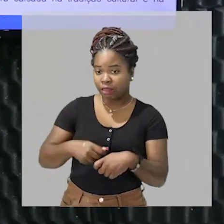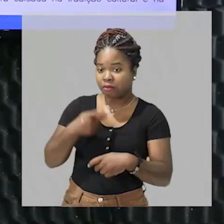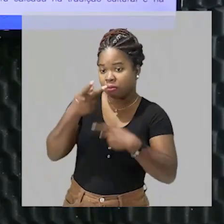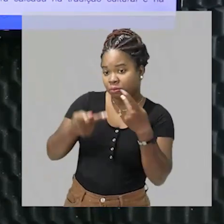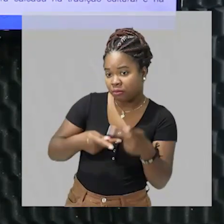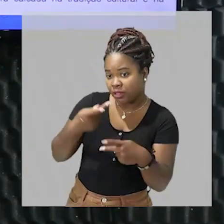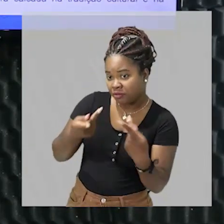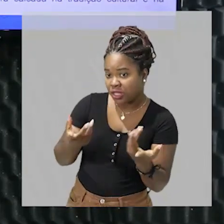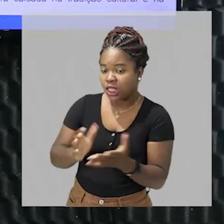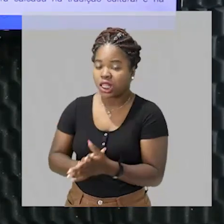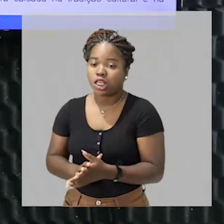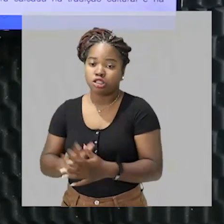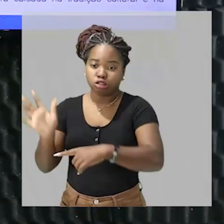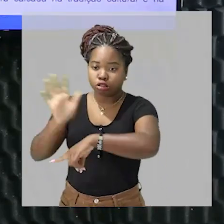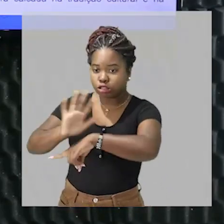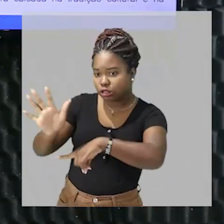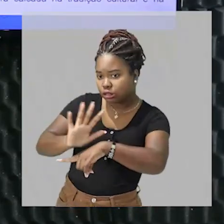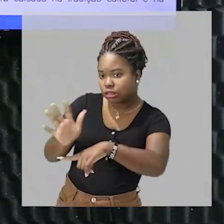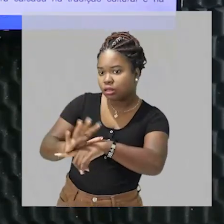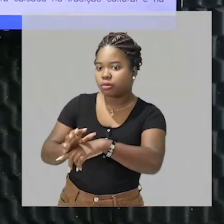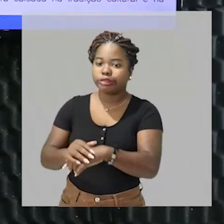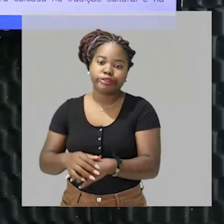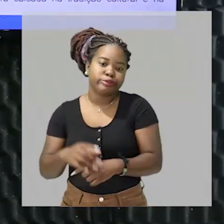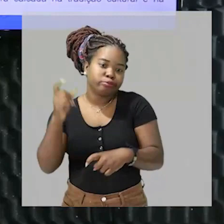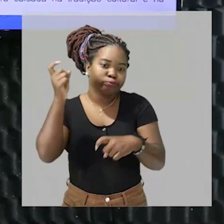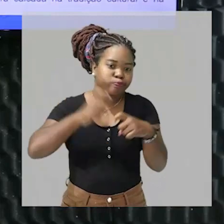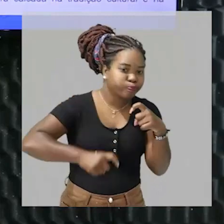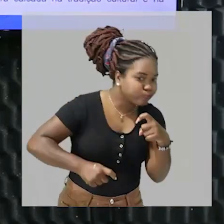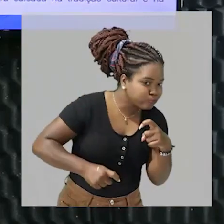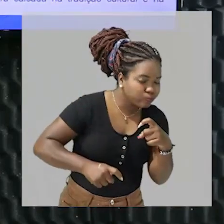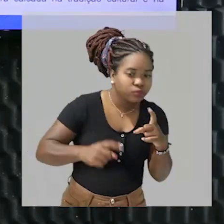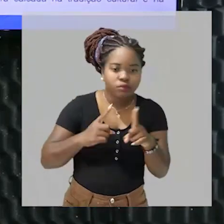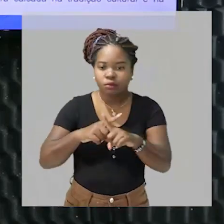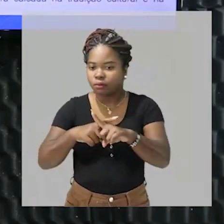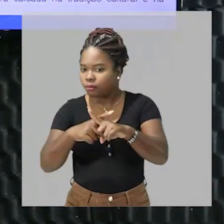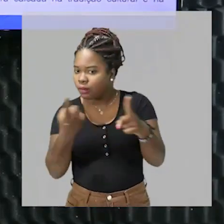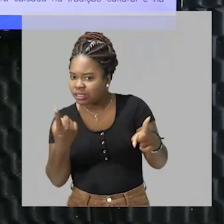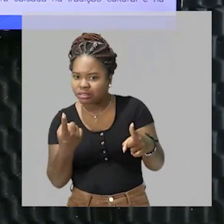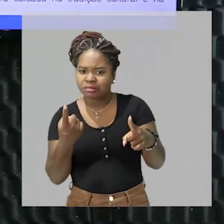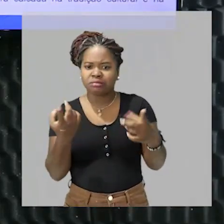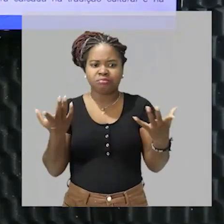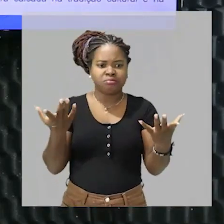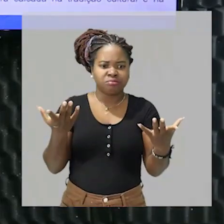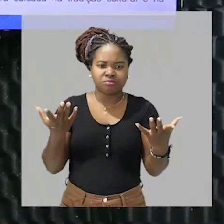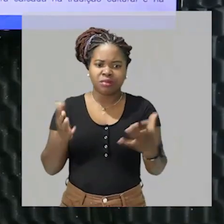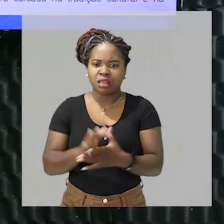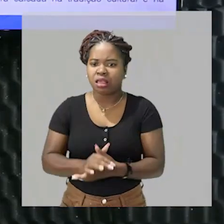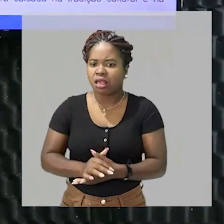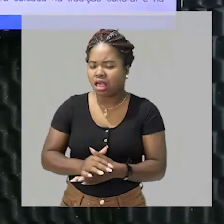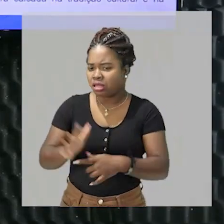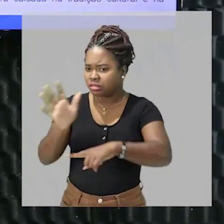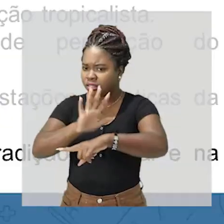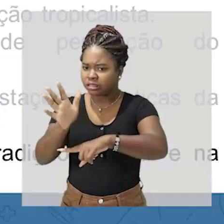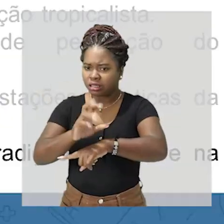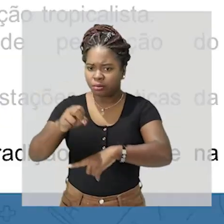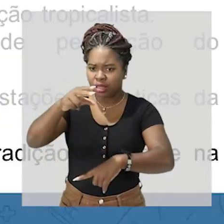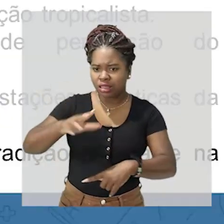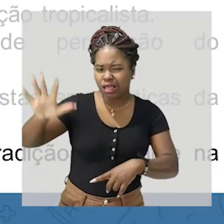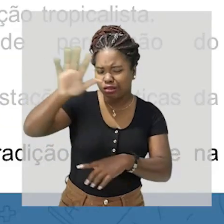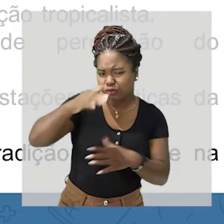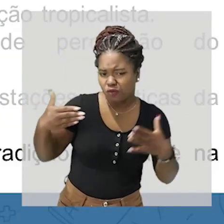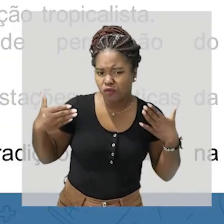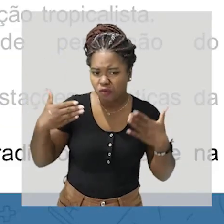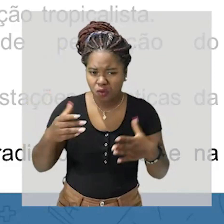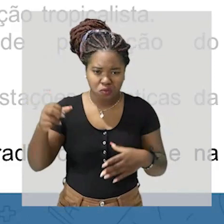nos anos 70. Então, o cinema novo ele vai ser, literalmente, a formulação de uma identidade brasileira calcada na